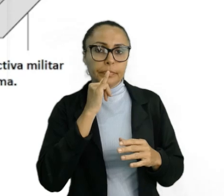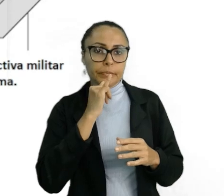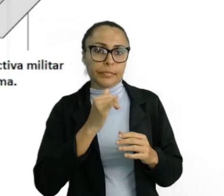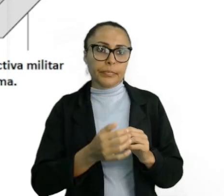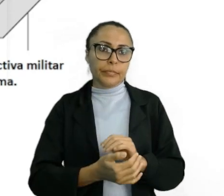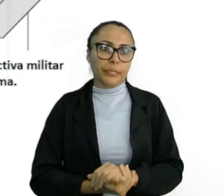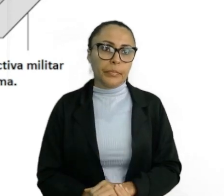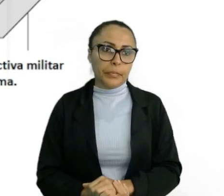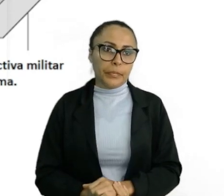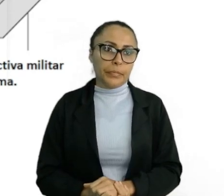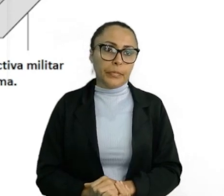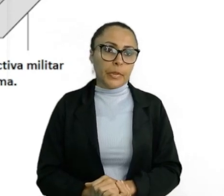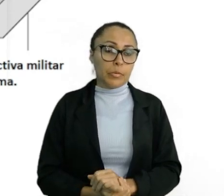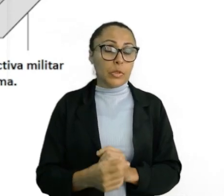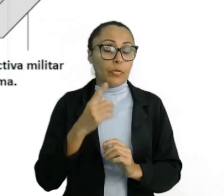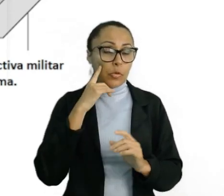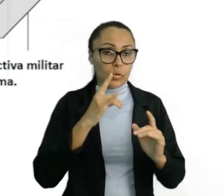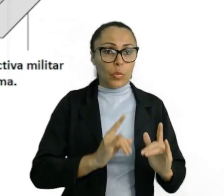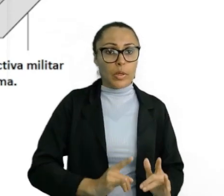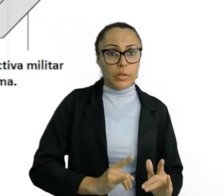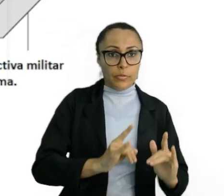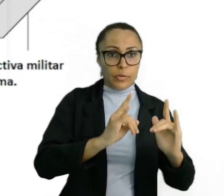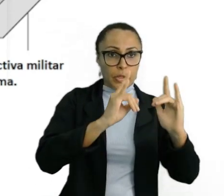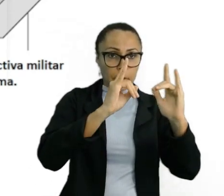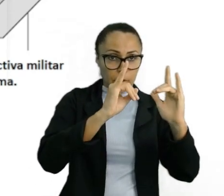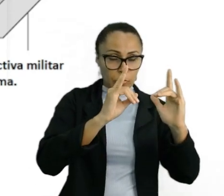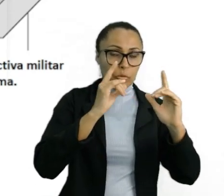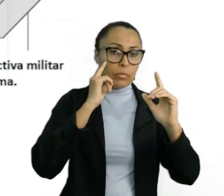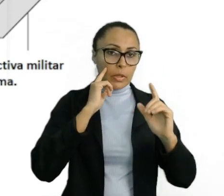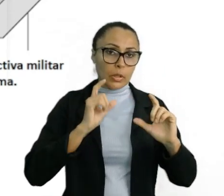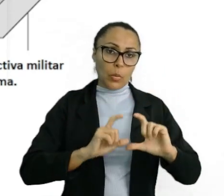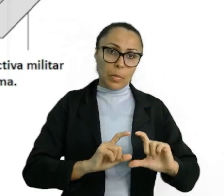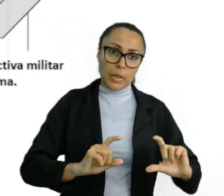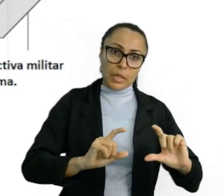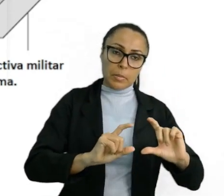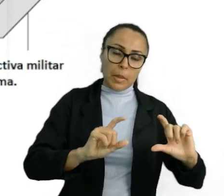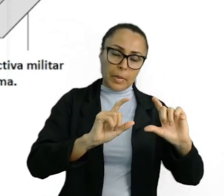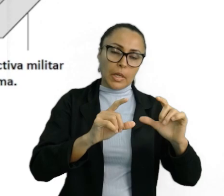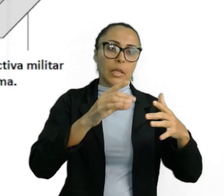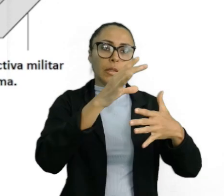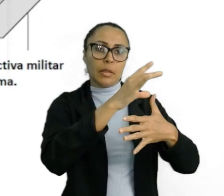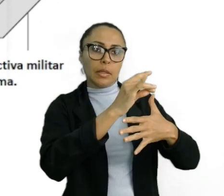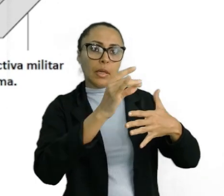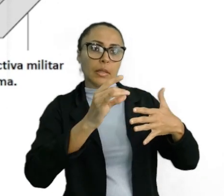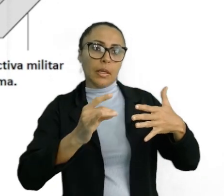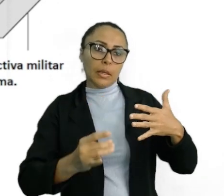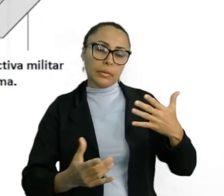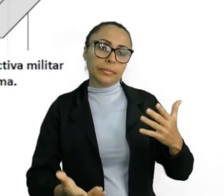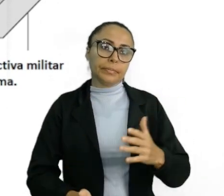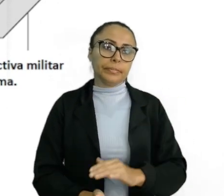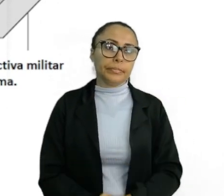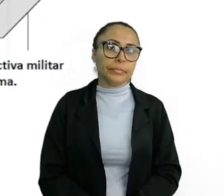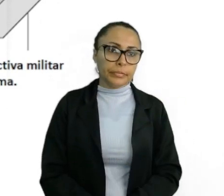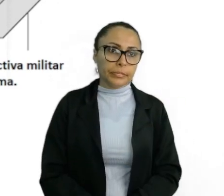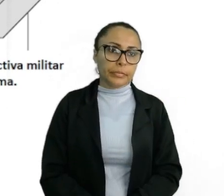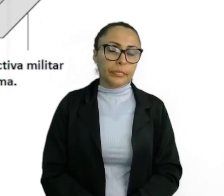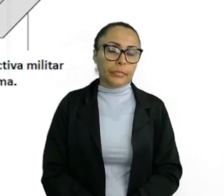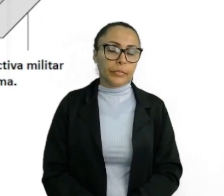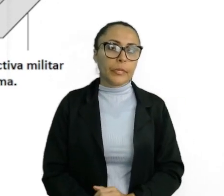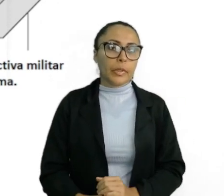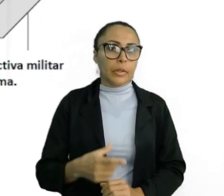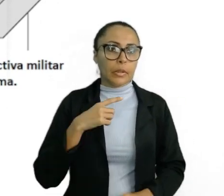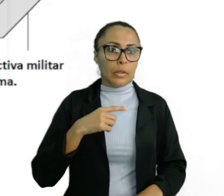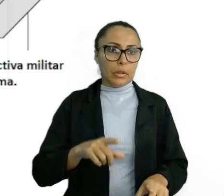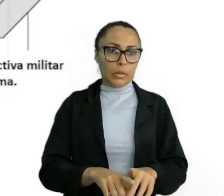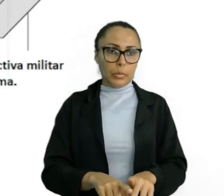um edifício, você poderia detalhar cada pavimento dele a partir dessas angulações. A gente tem ali